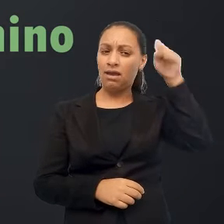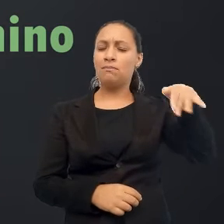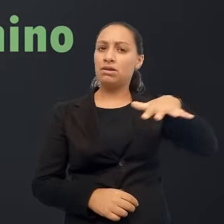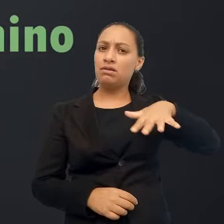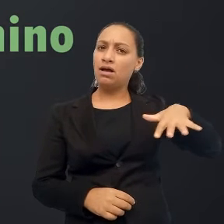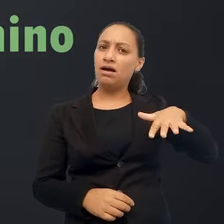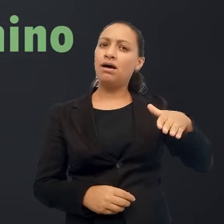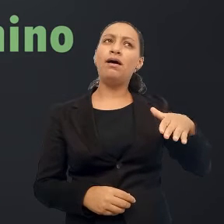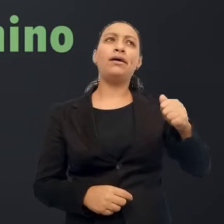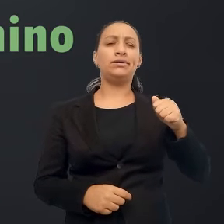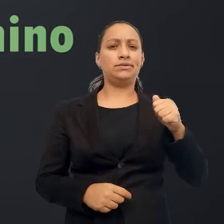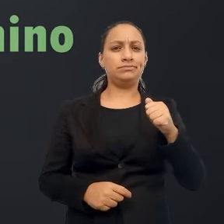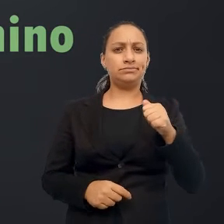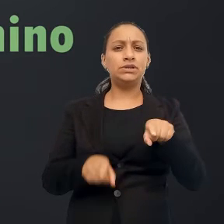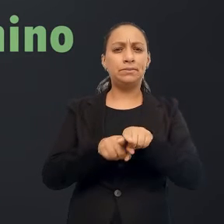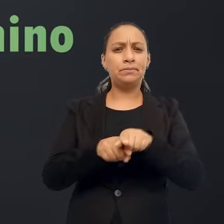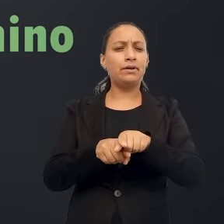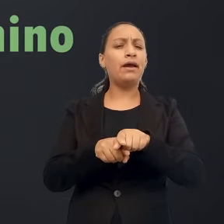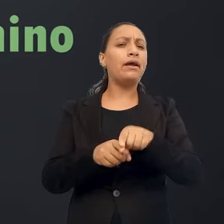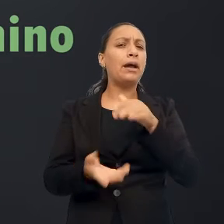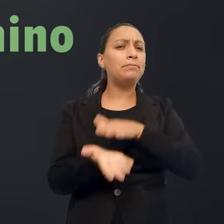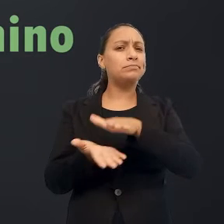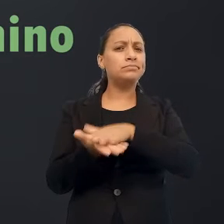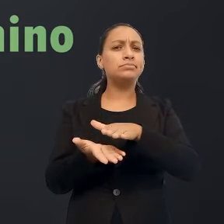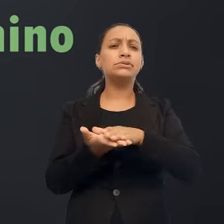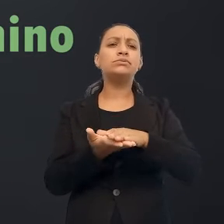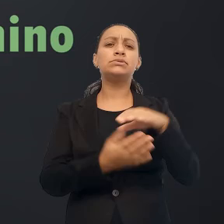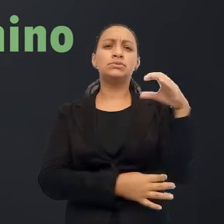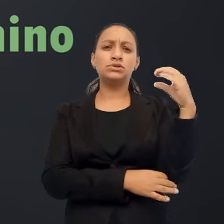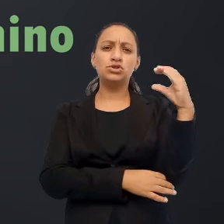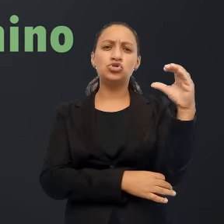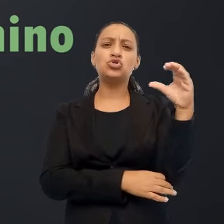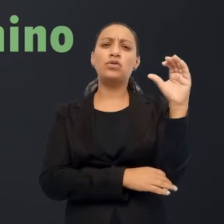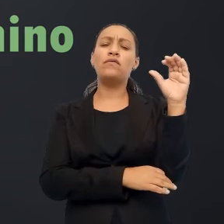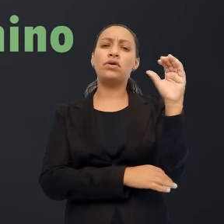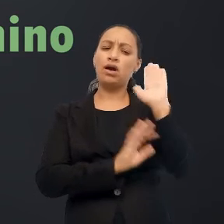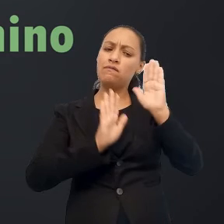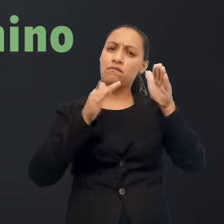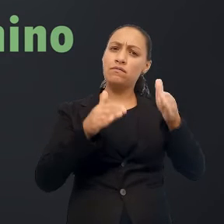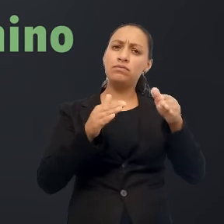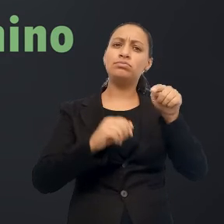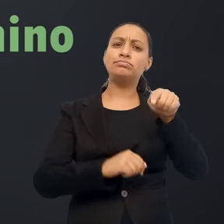academicamente, a produção científica recai sobre isso,